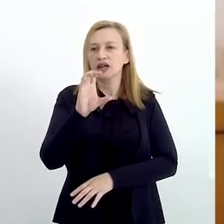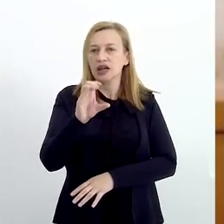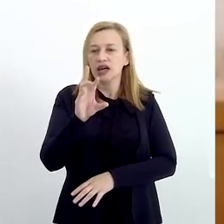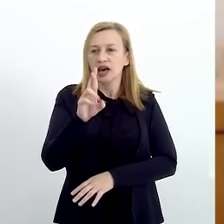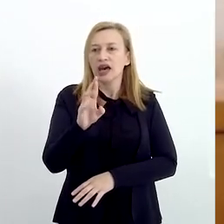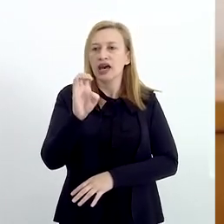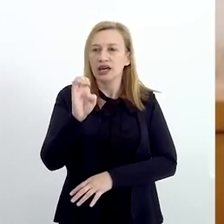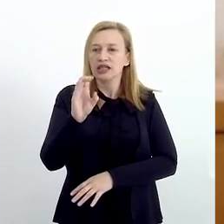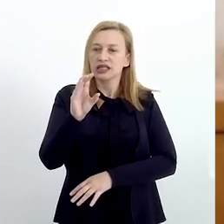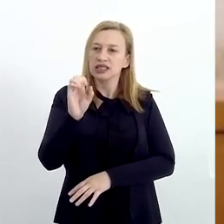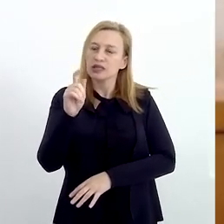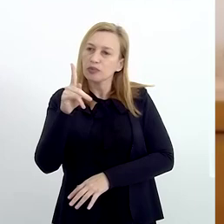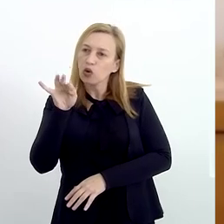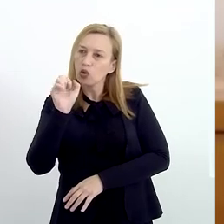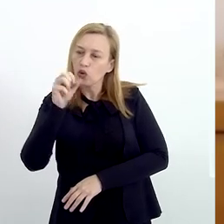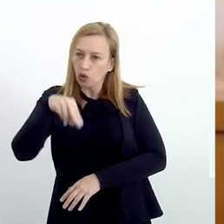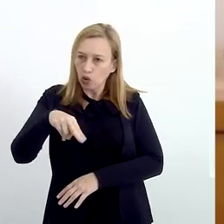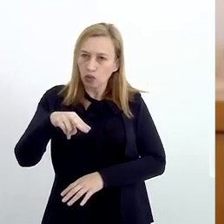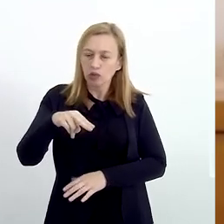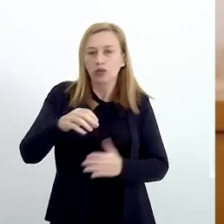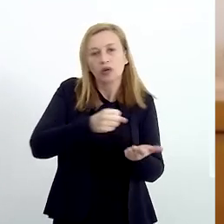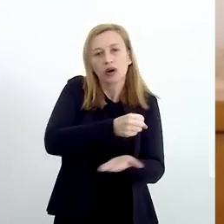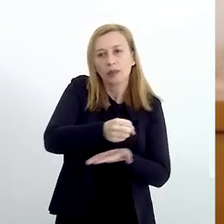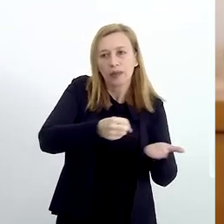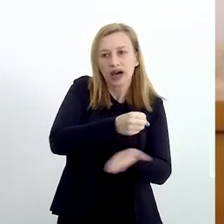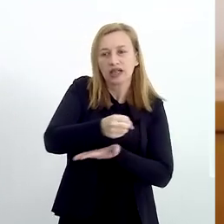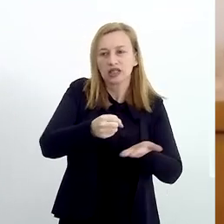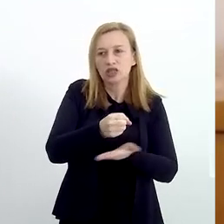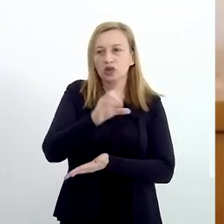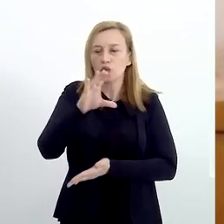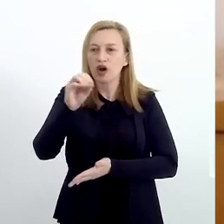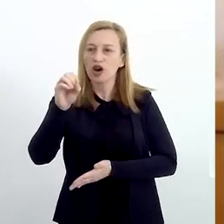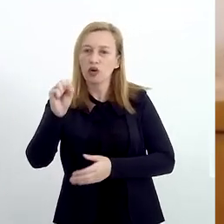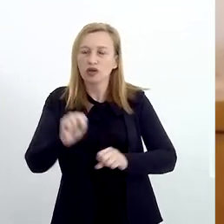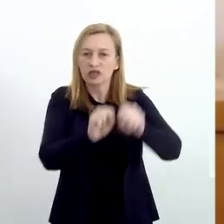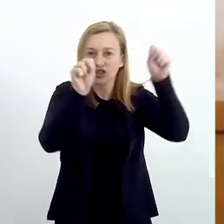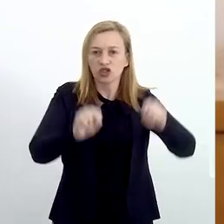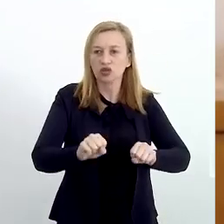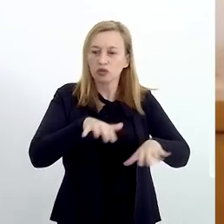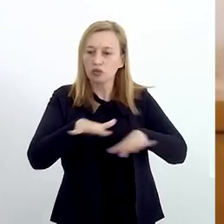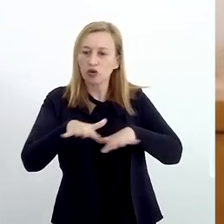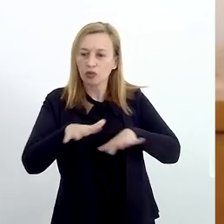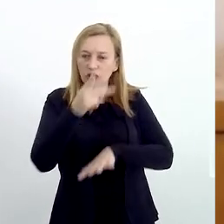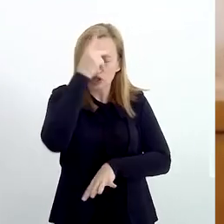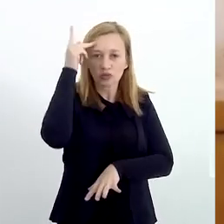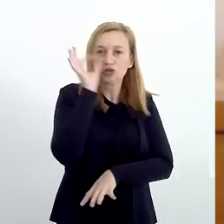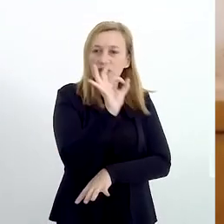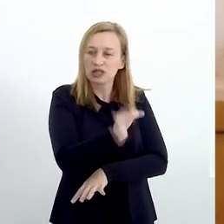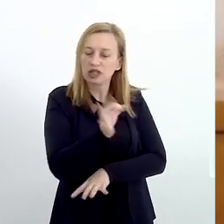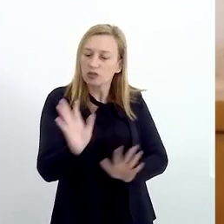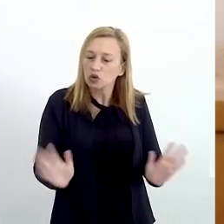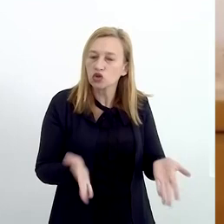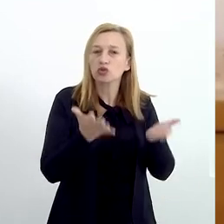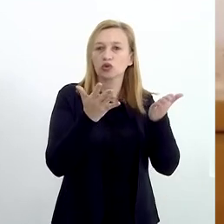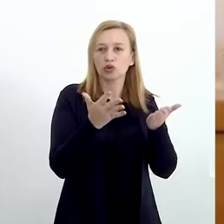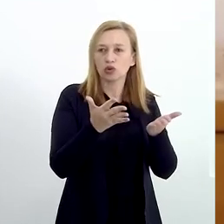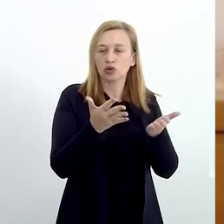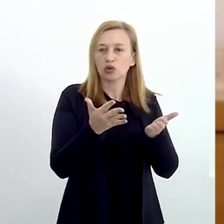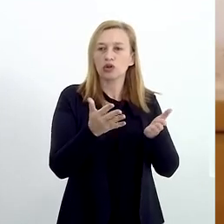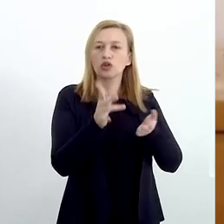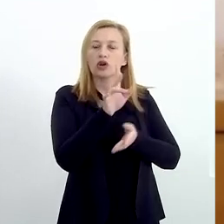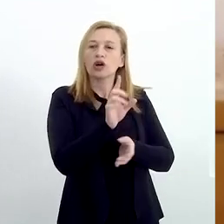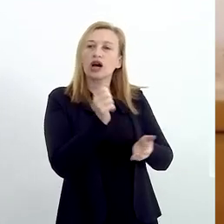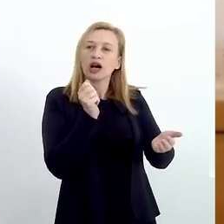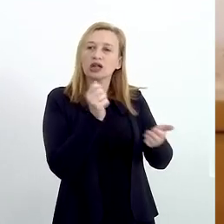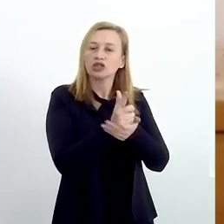áreas da reciclo Tron mas que se chama desses pilares do ecossistema são aquelas que movimentam as pessoas propriamente né